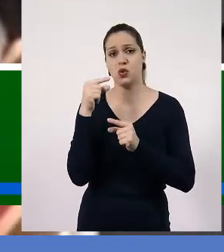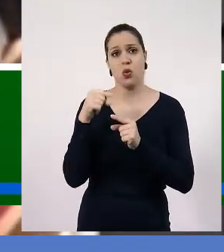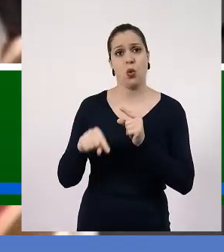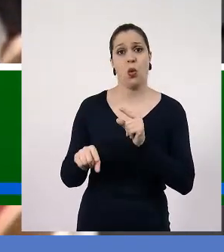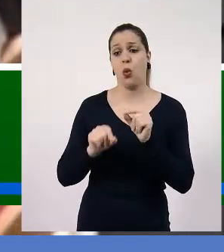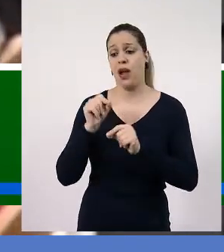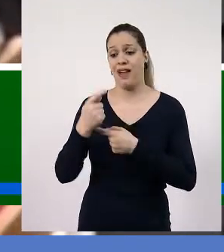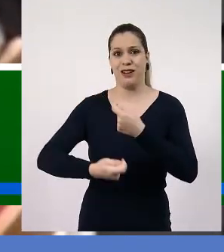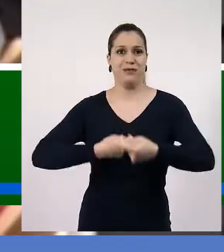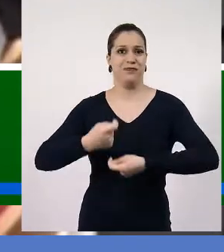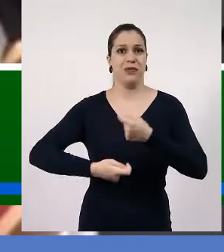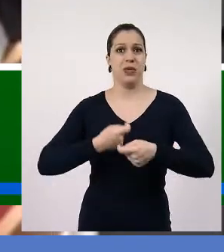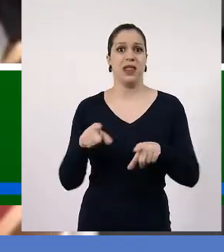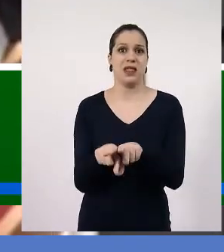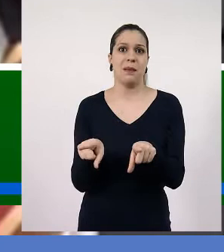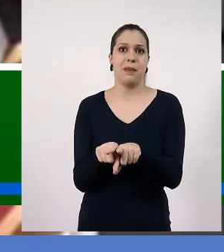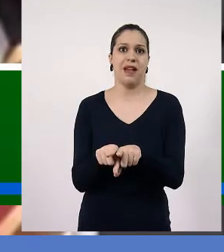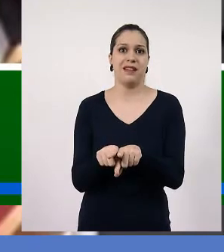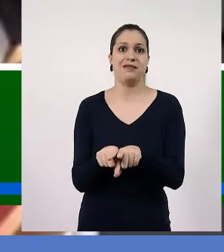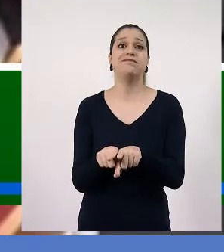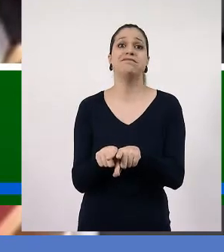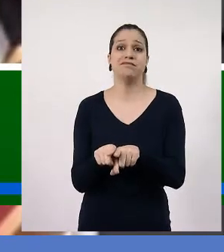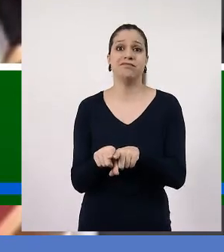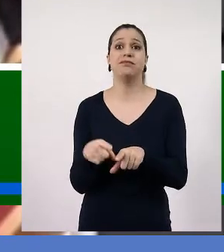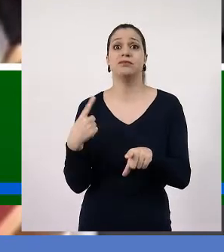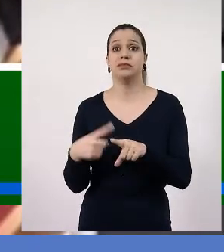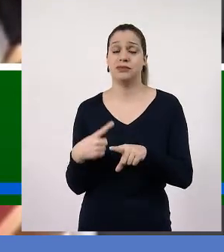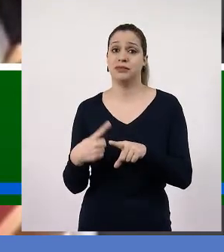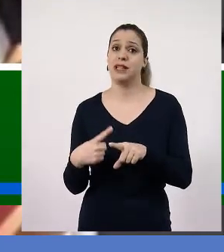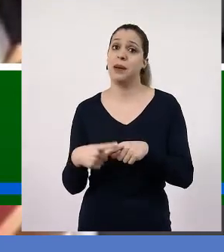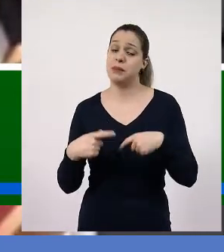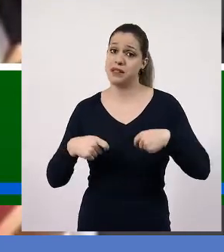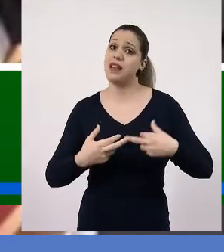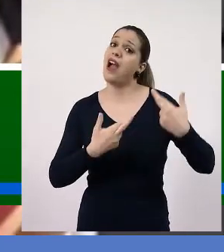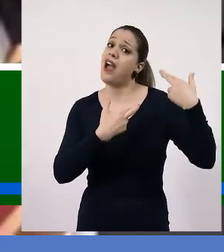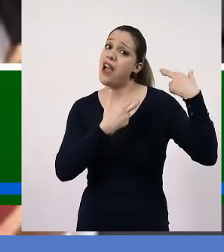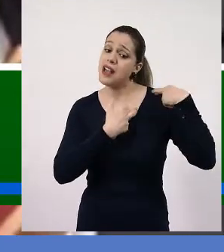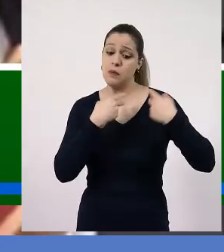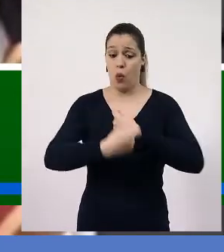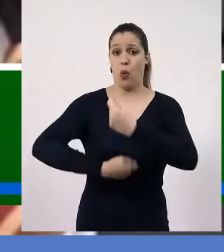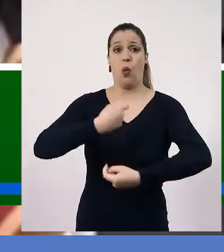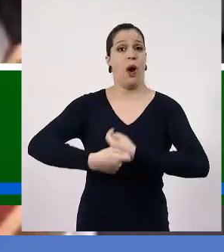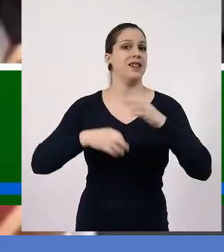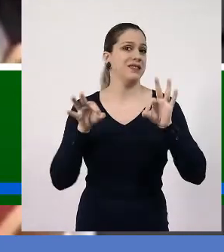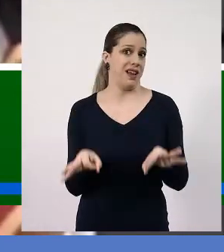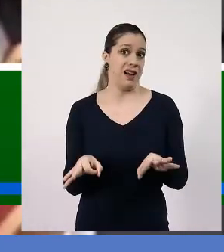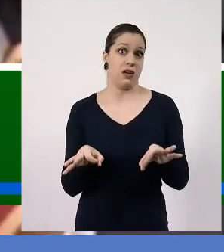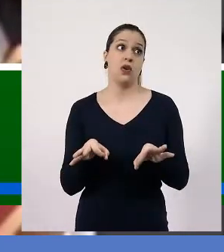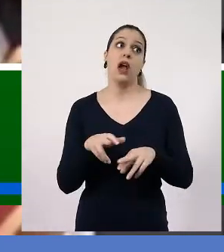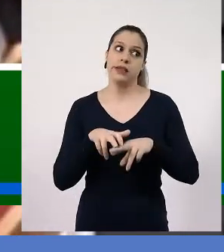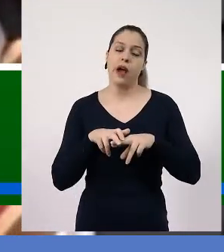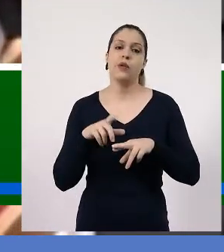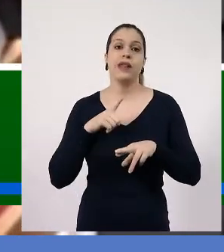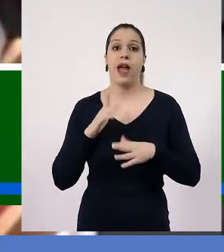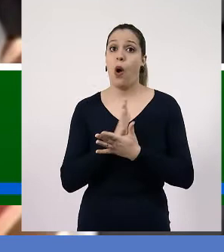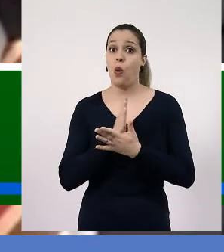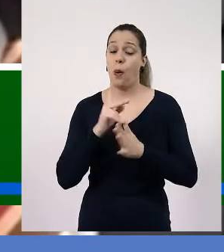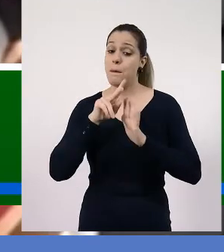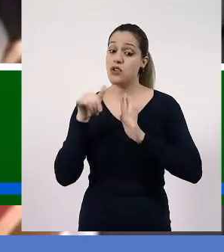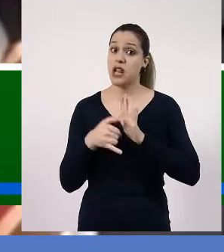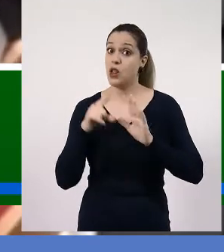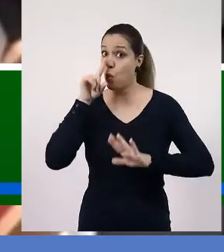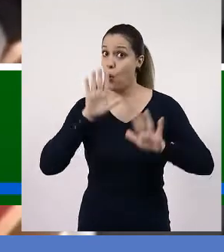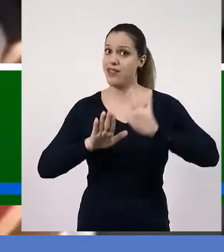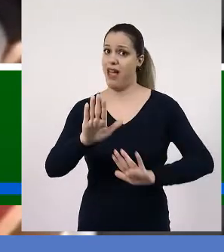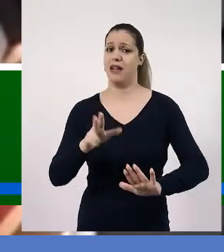de receita e até amanhã responder aí por uma questão de probidade administrativa. Então, a gente tem que ter muito cuidado com os projetos, nesse sentido,